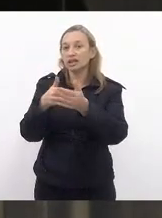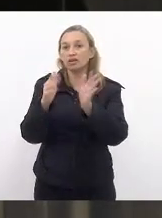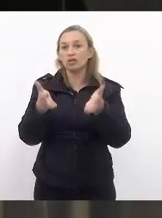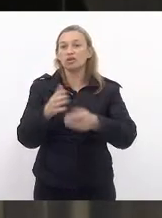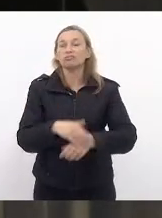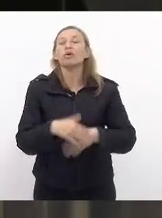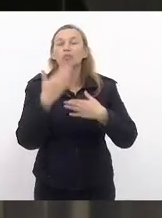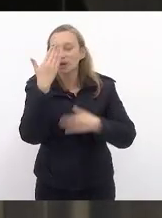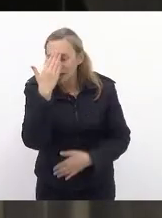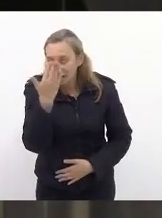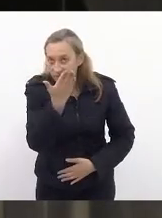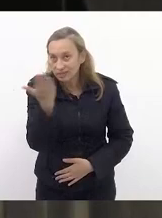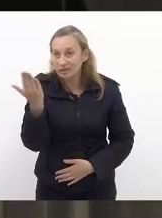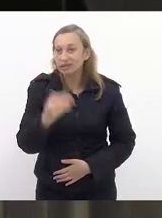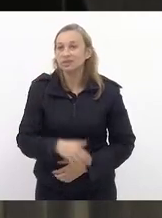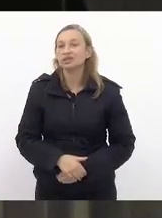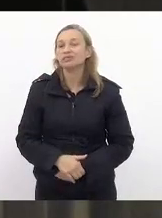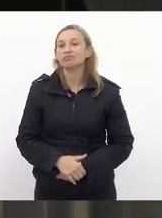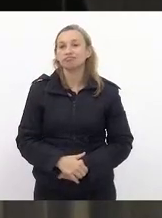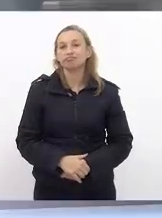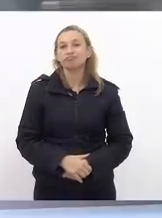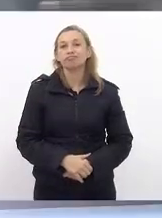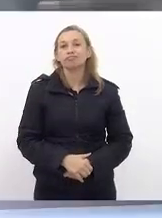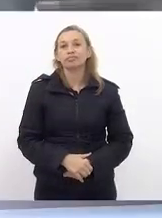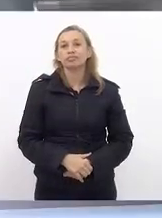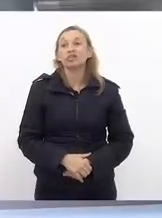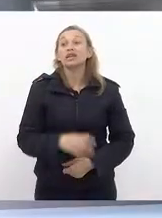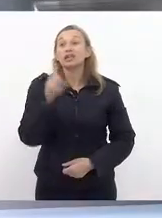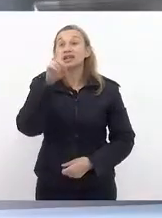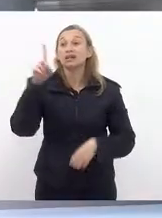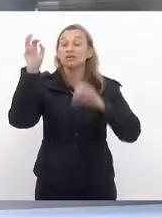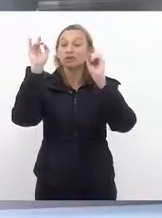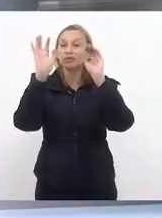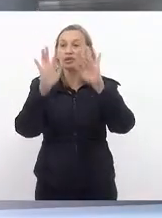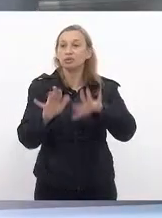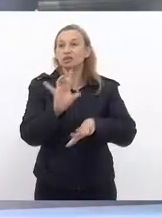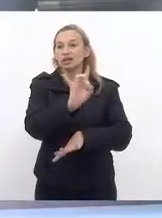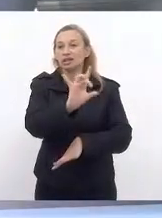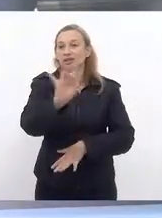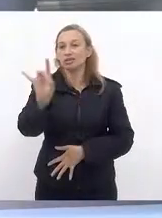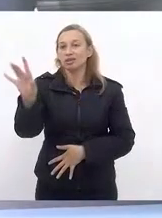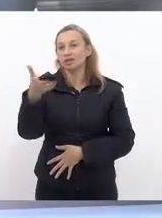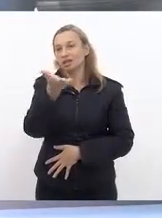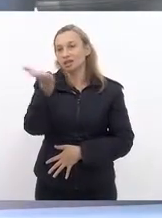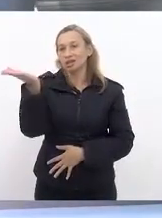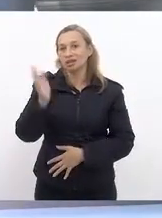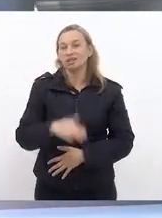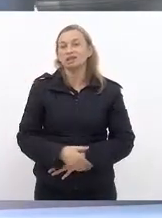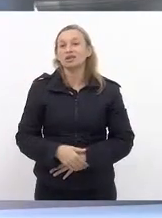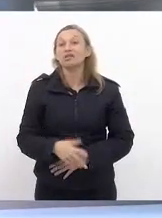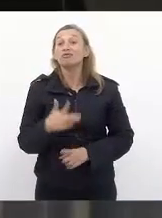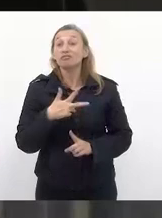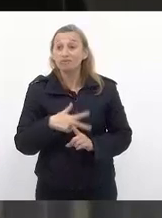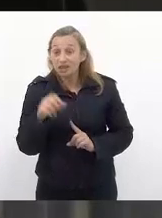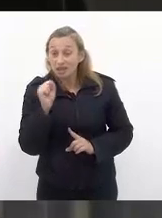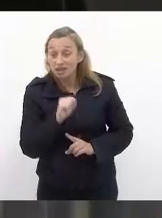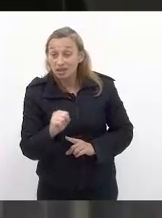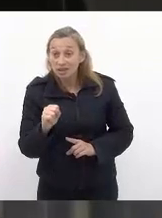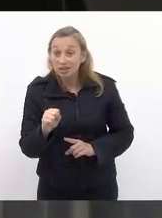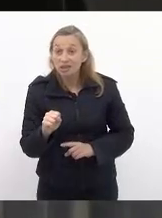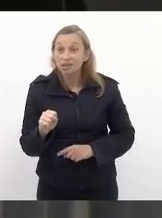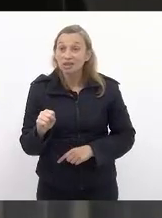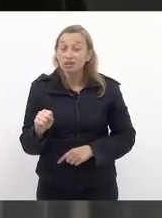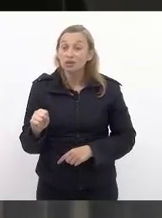agora muito obrigado a que Deus abençoe a cada um de vocês vencemos